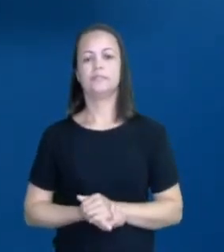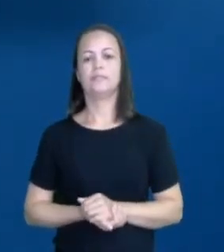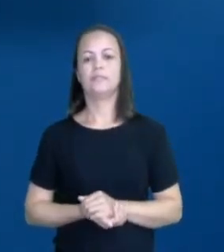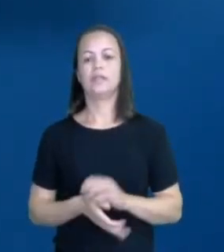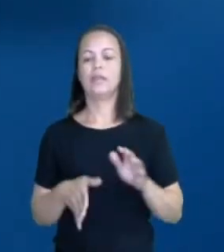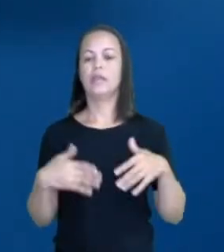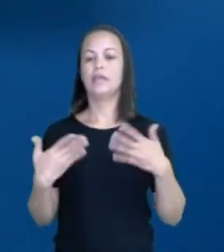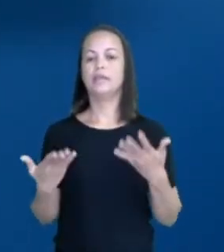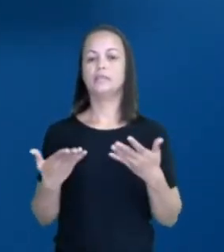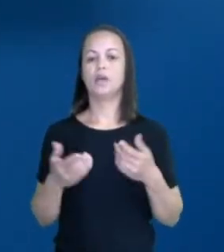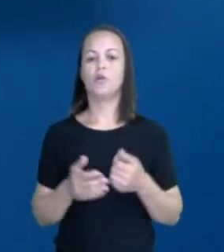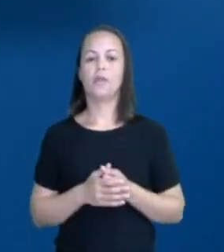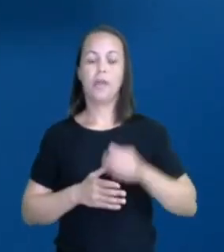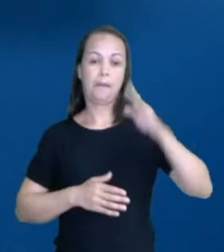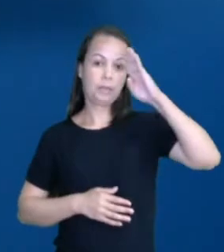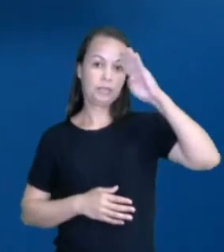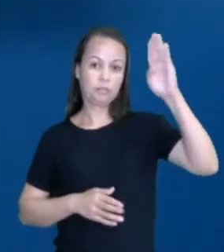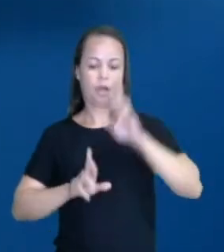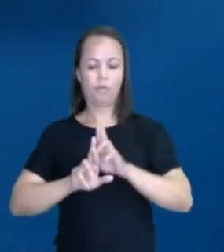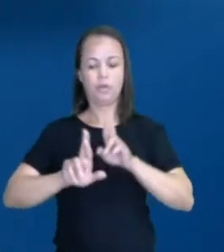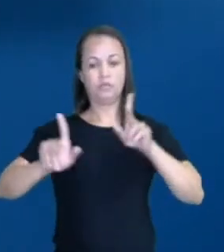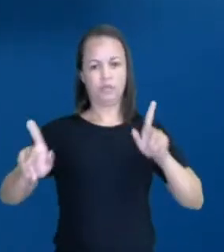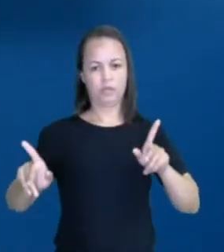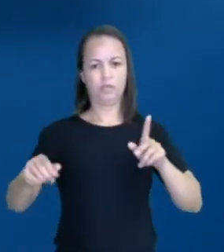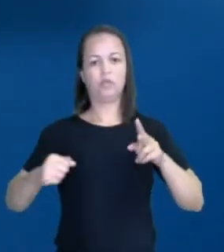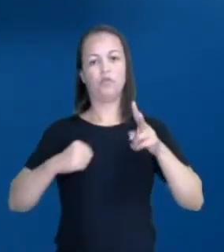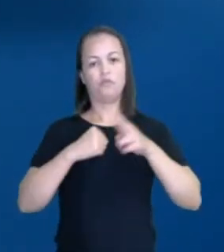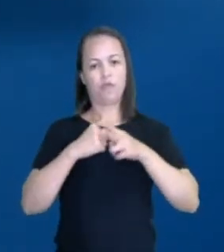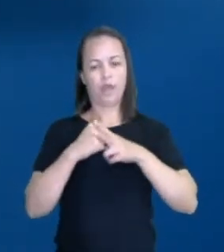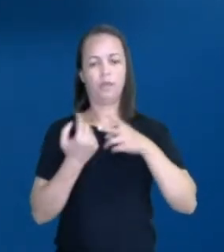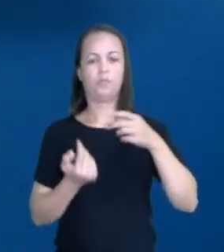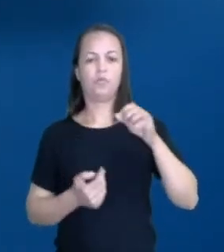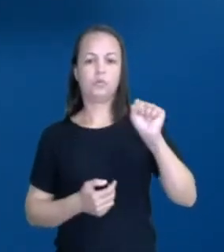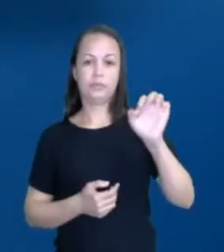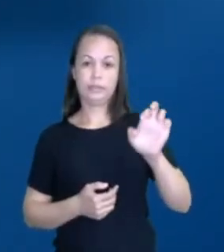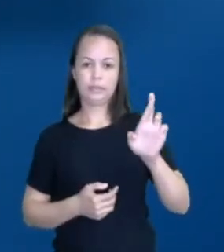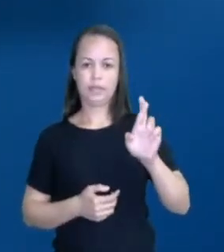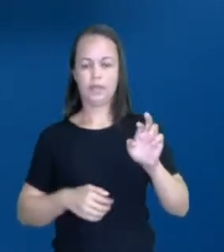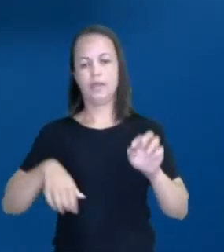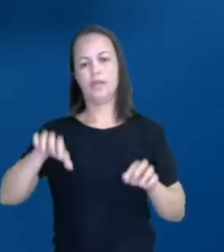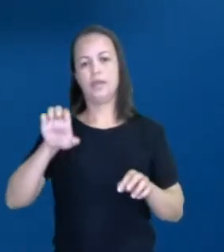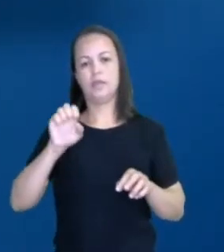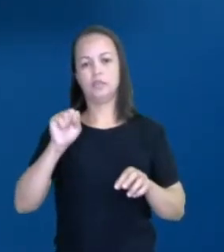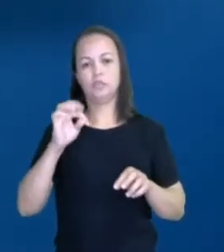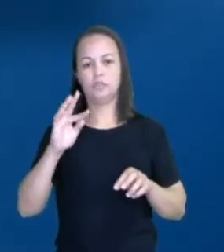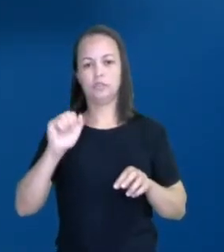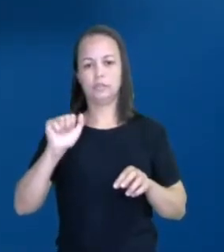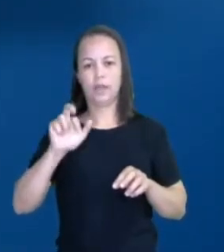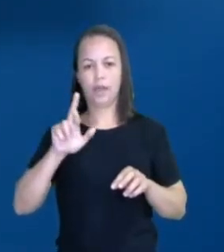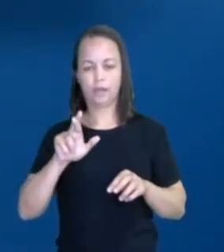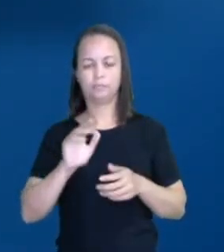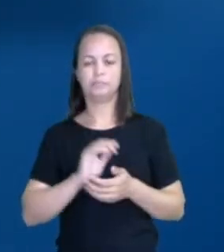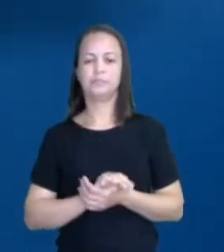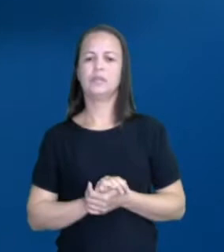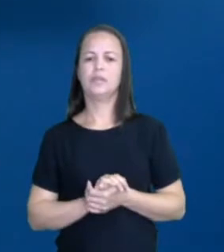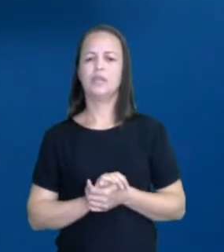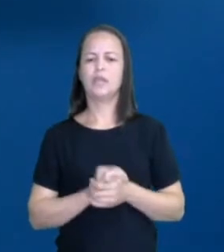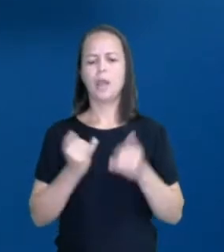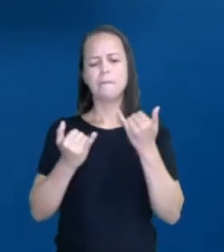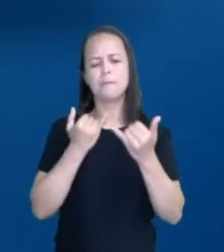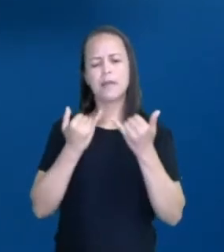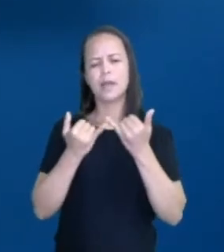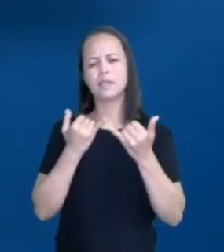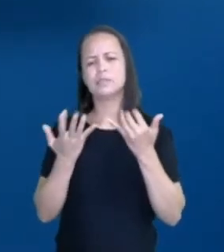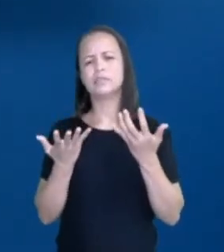Certo? Então, essa é a principal diferença entre os verbos ser e estar, que é muito parecido, né?